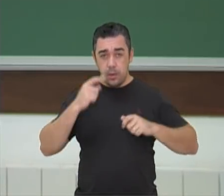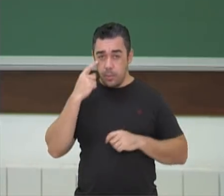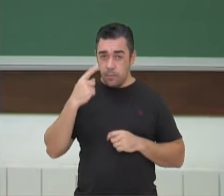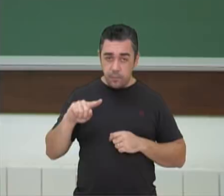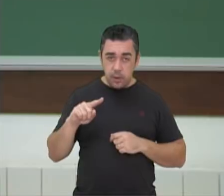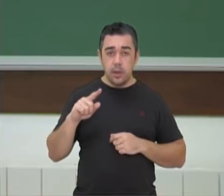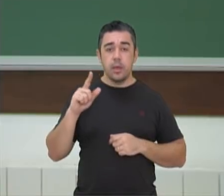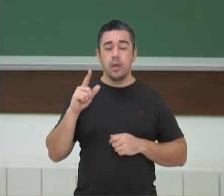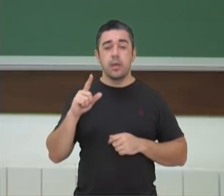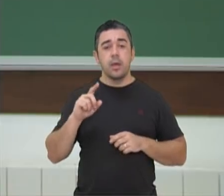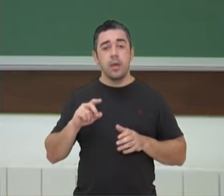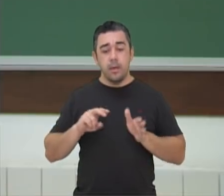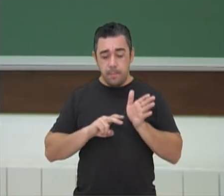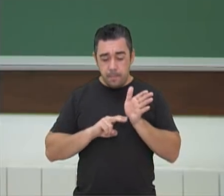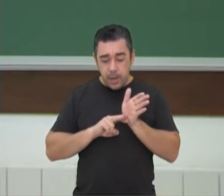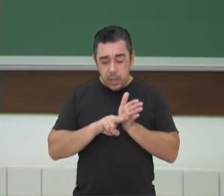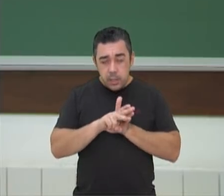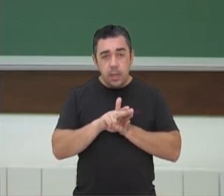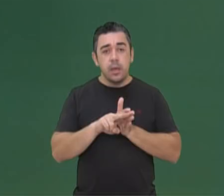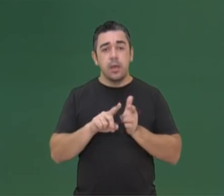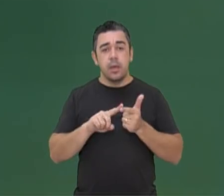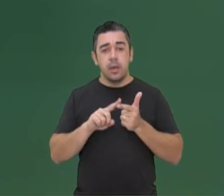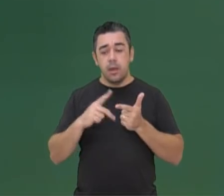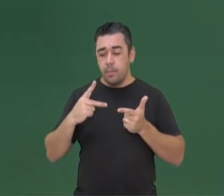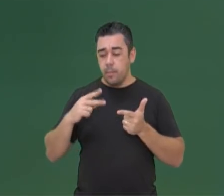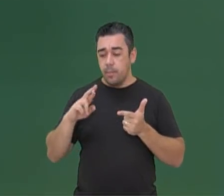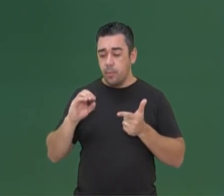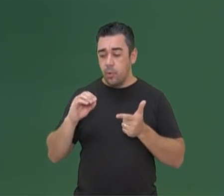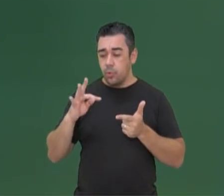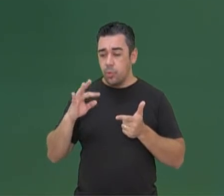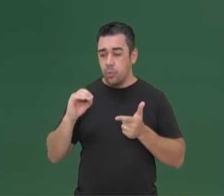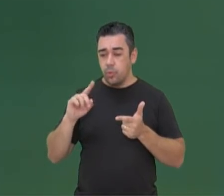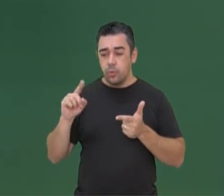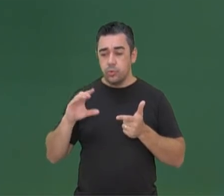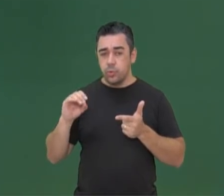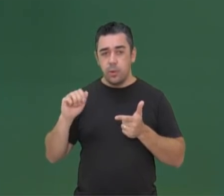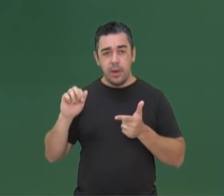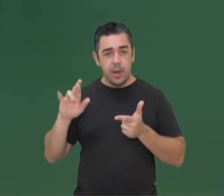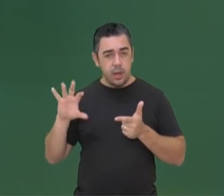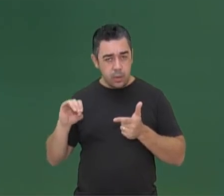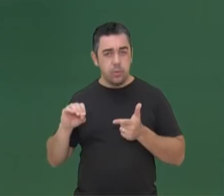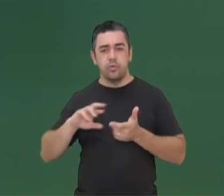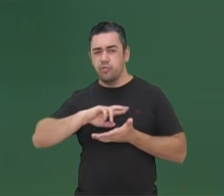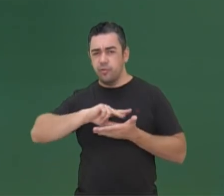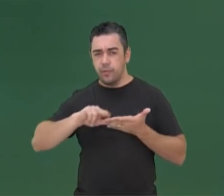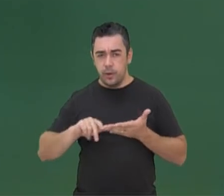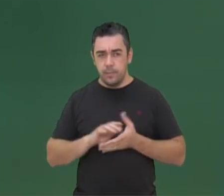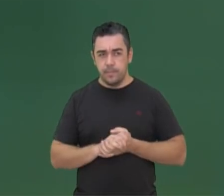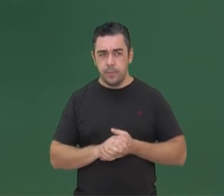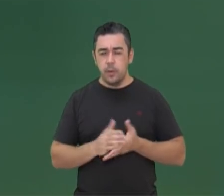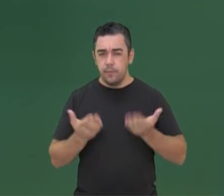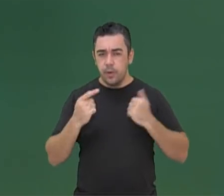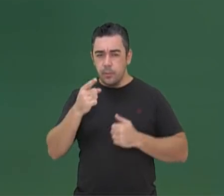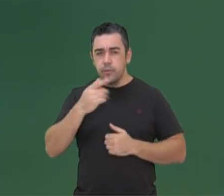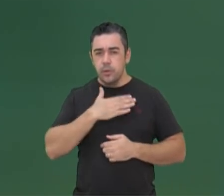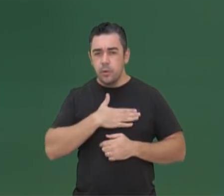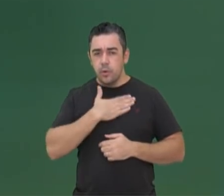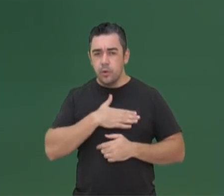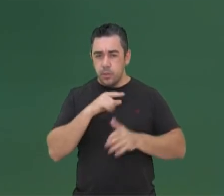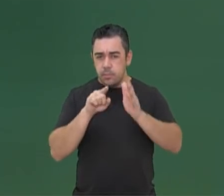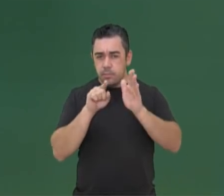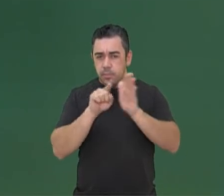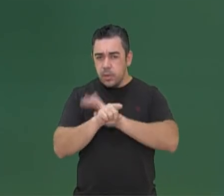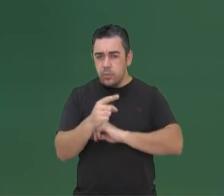visualizar bactérias, protozoários, seres muito pequenos. Vamos para aquela parte que vocês gostam? Vamos para o